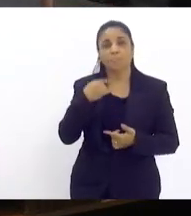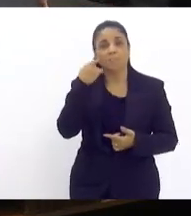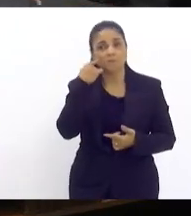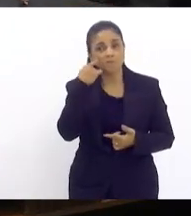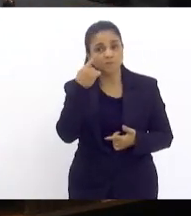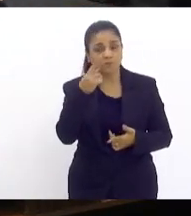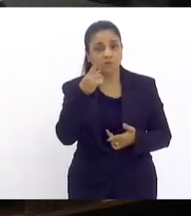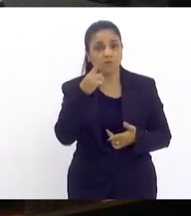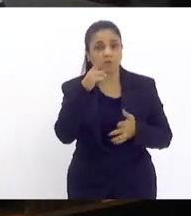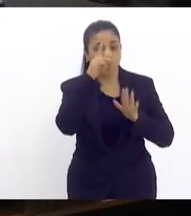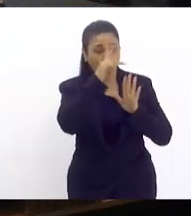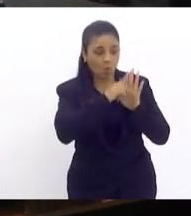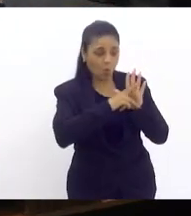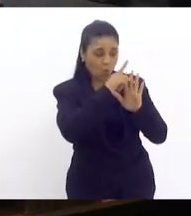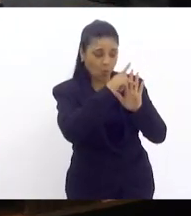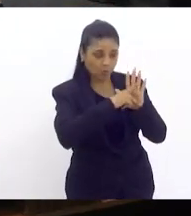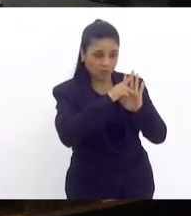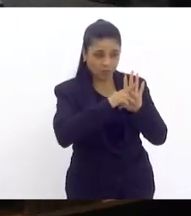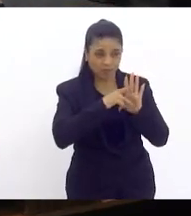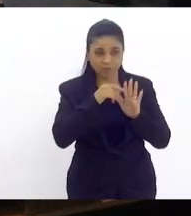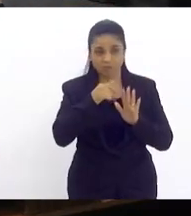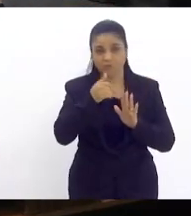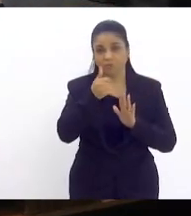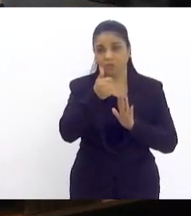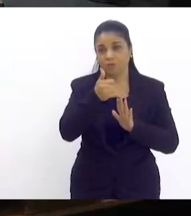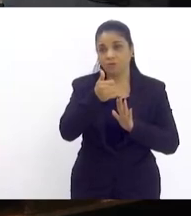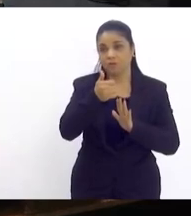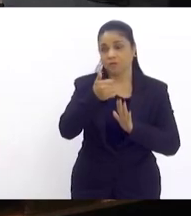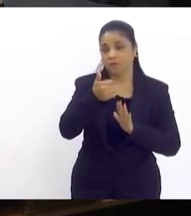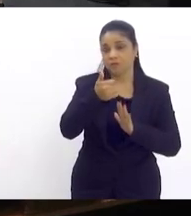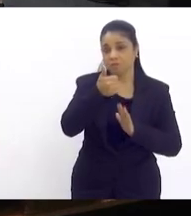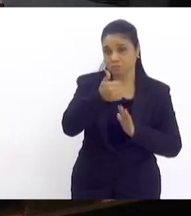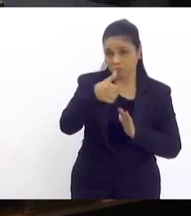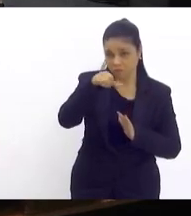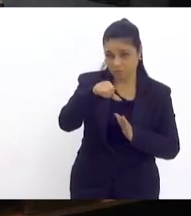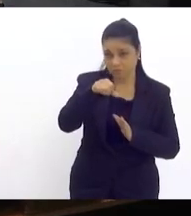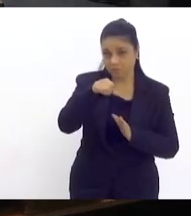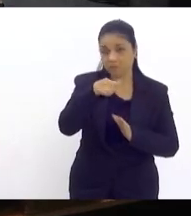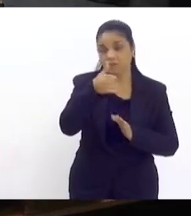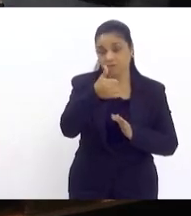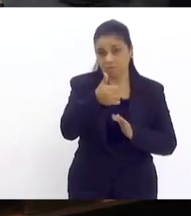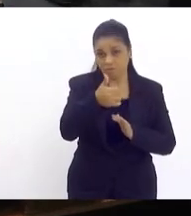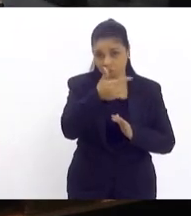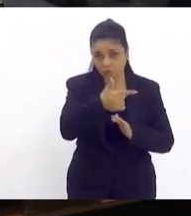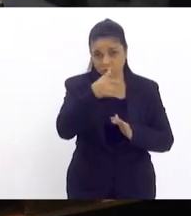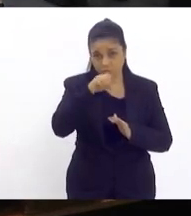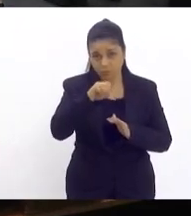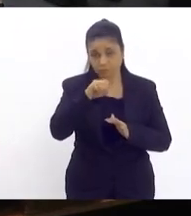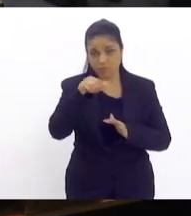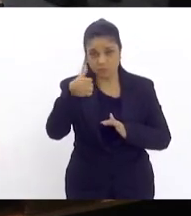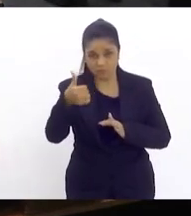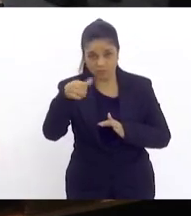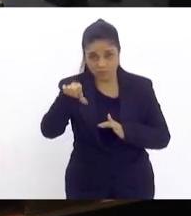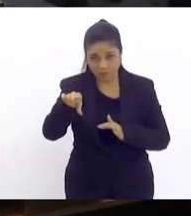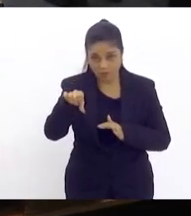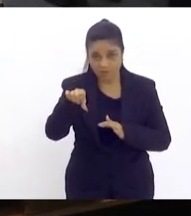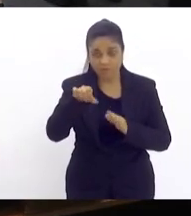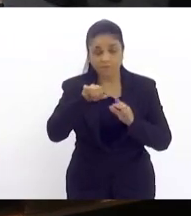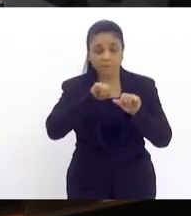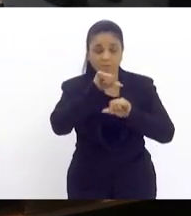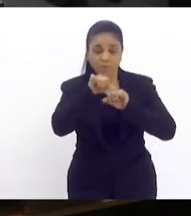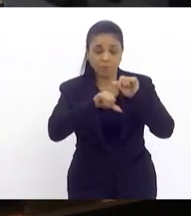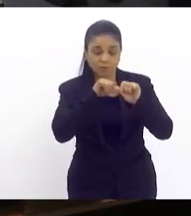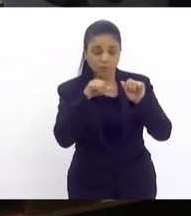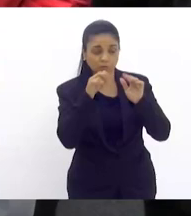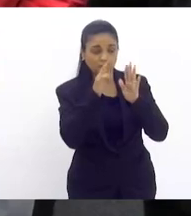quando o projeto entrou e 19 tá lá escrito altera o Regimento Interno entrou com uma alteração